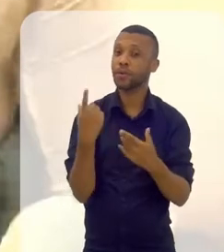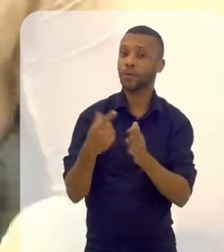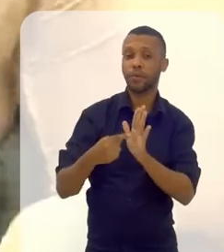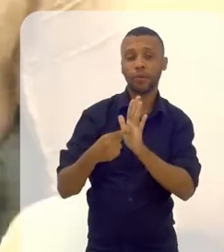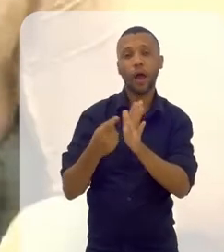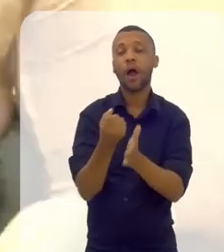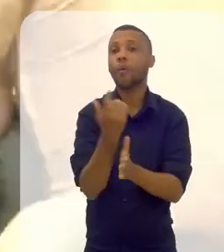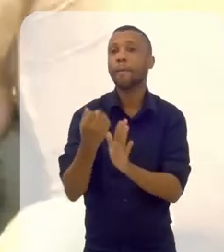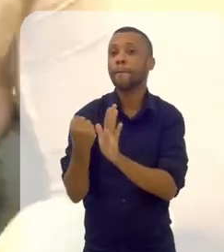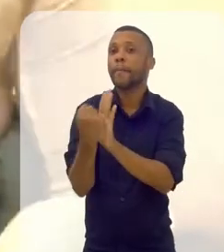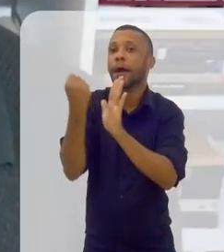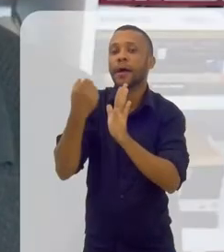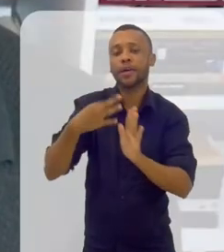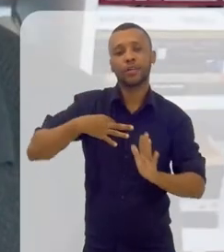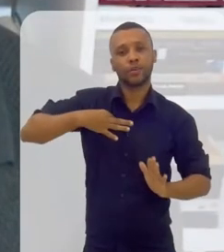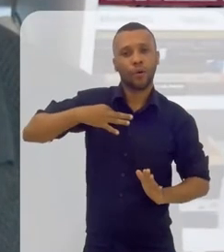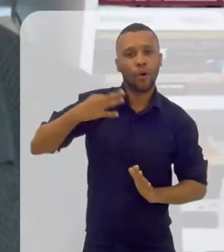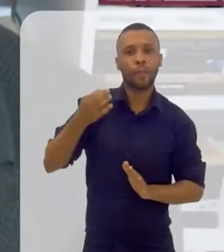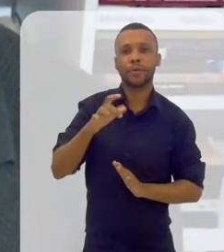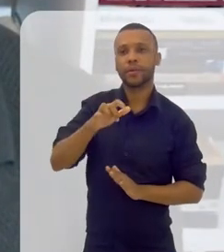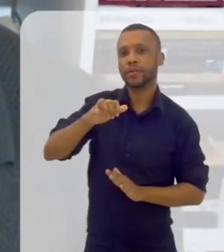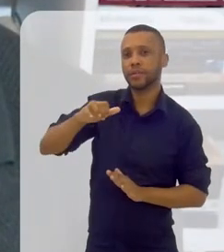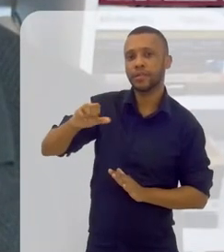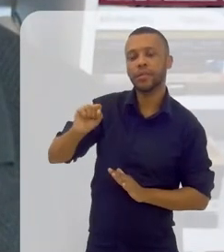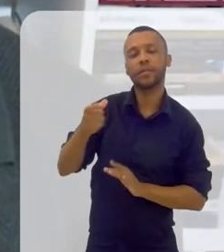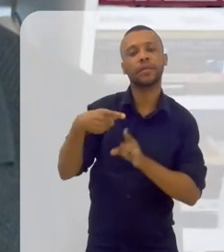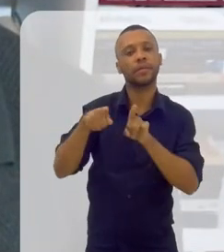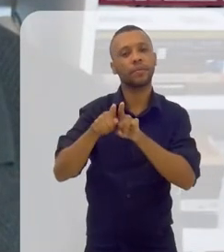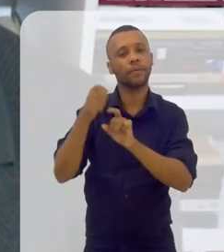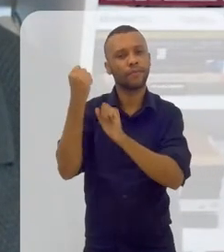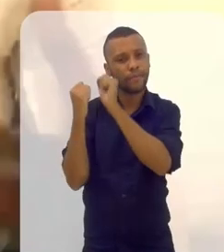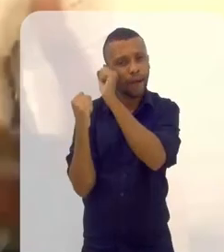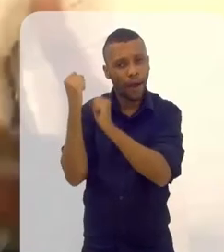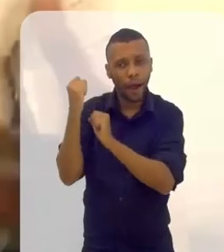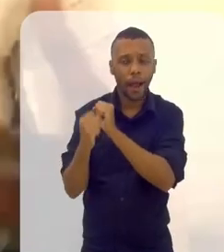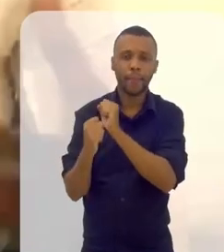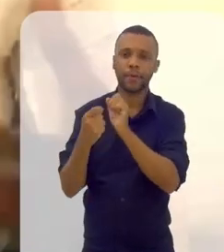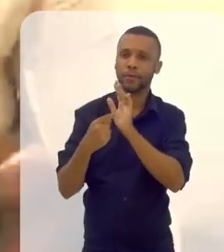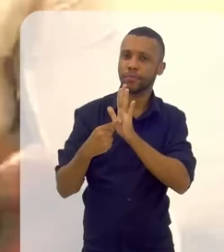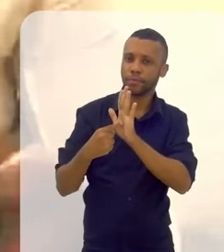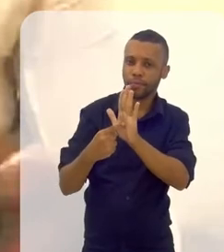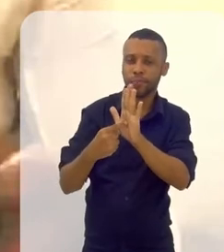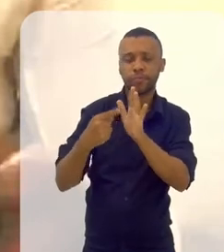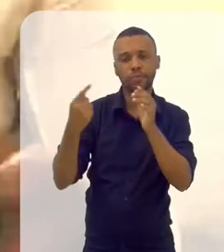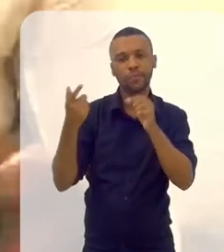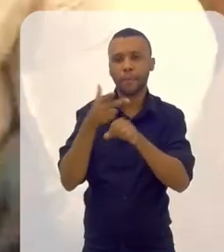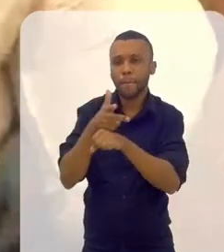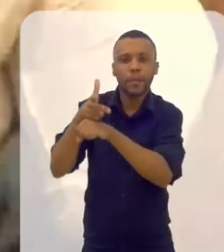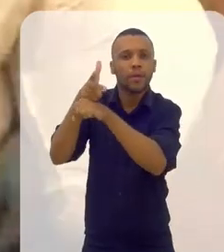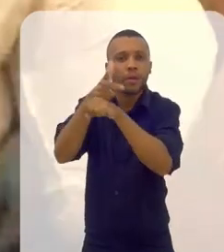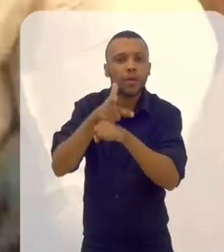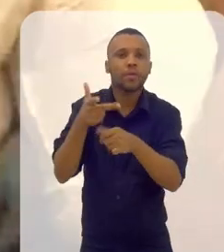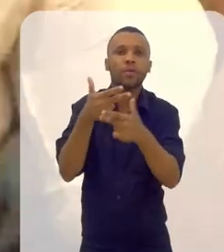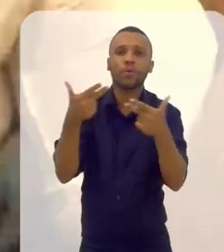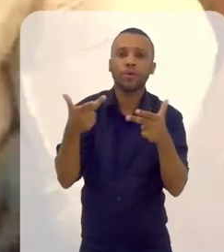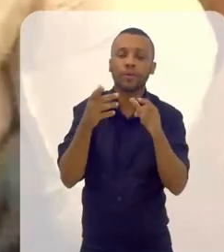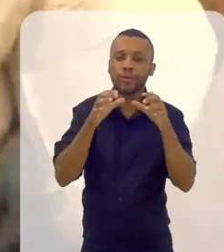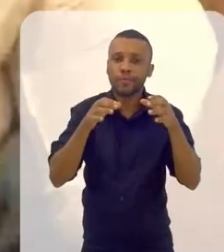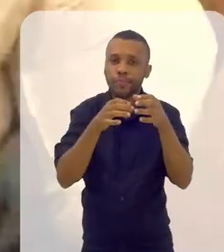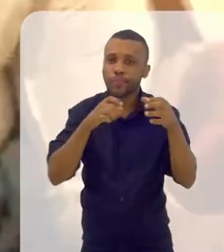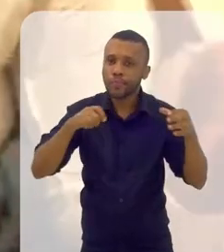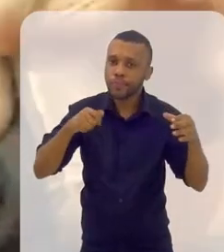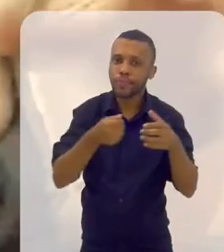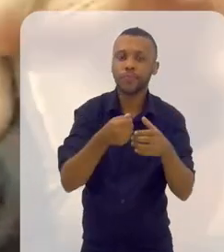marcas de Caxias, às vezes eram essas competições de Panterinha tal